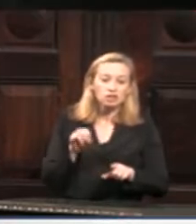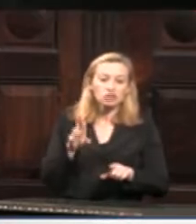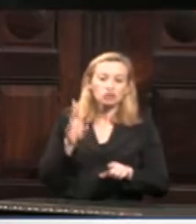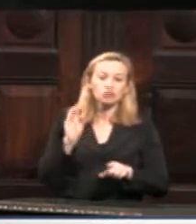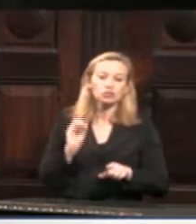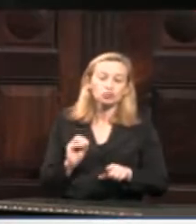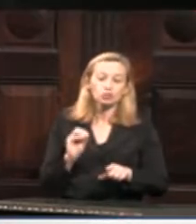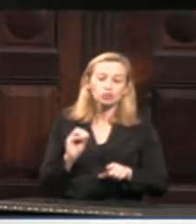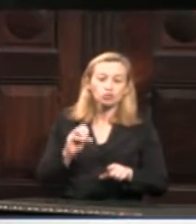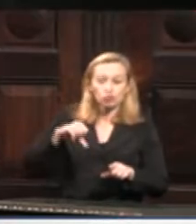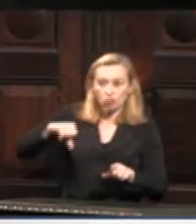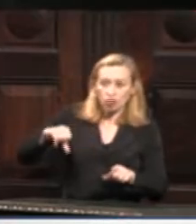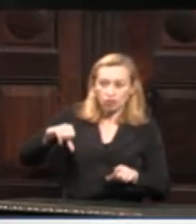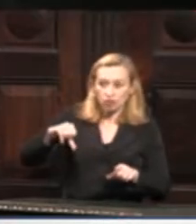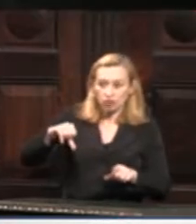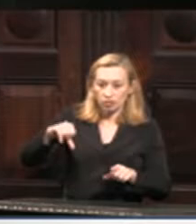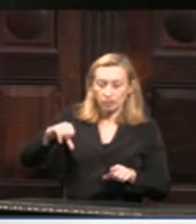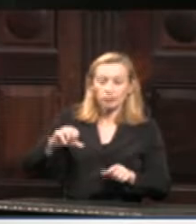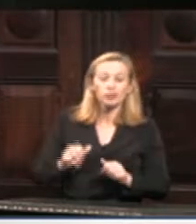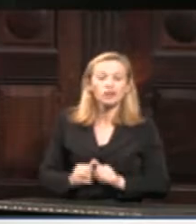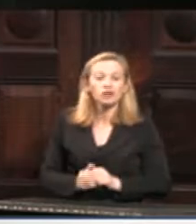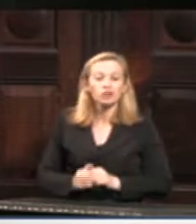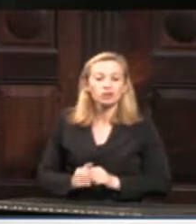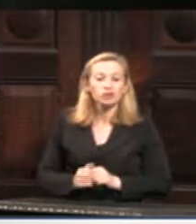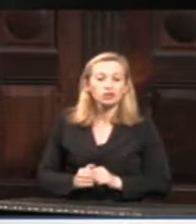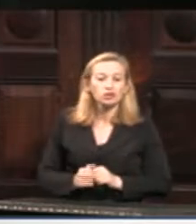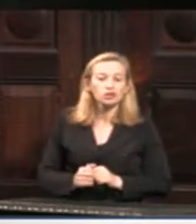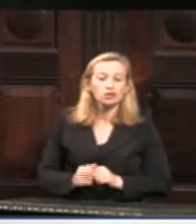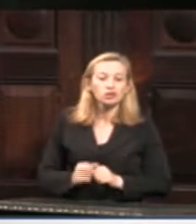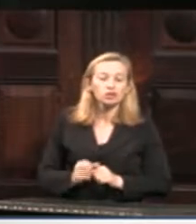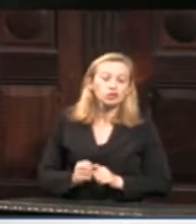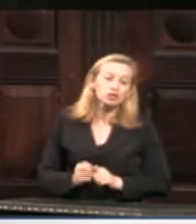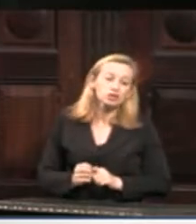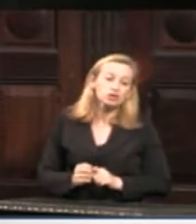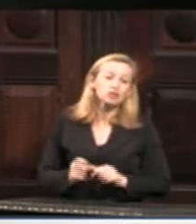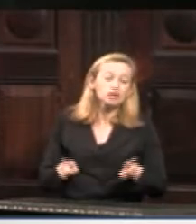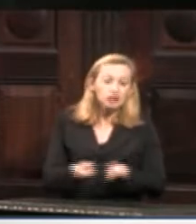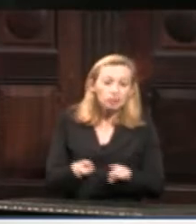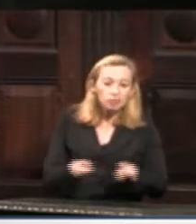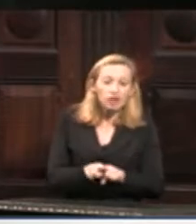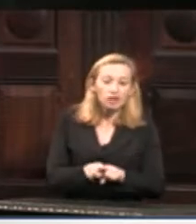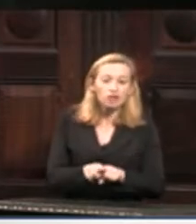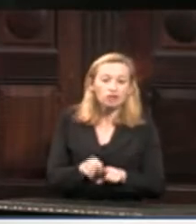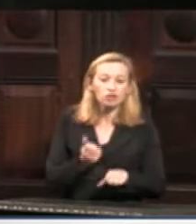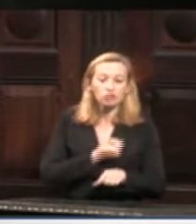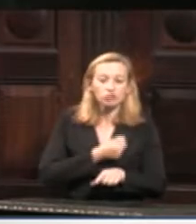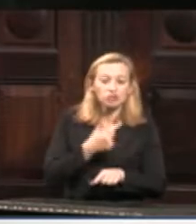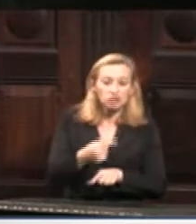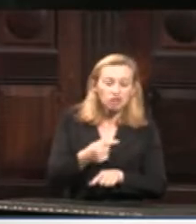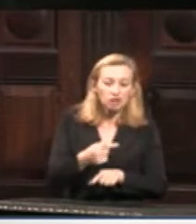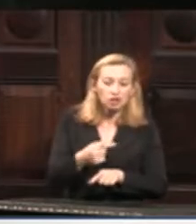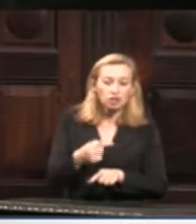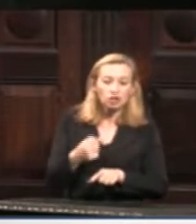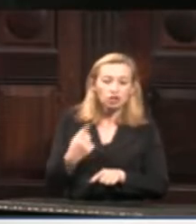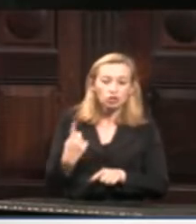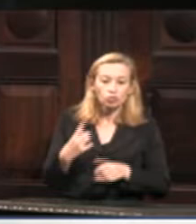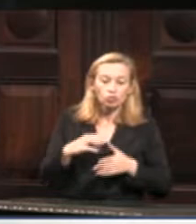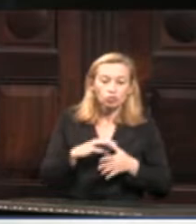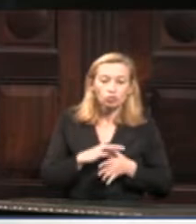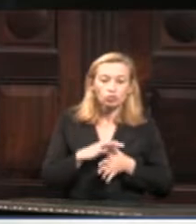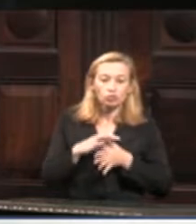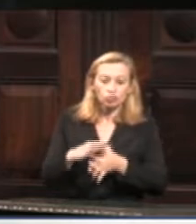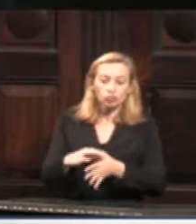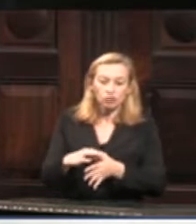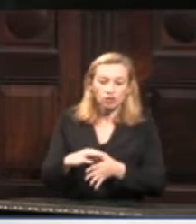Regional de Biblioteconomia da 7ª Região. E no inciso 7, onde diz um representante da Academia de Letras do Estado do Rio de